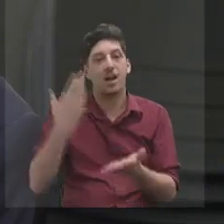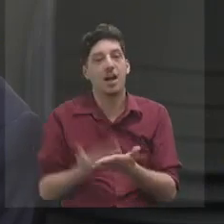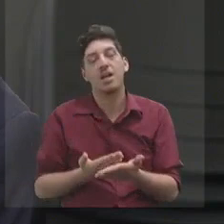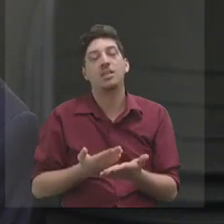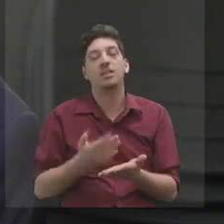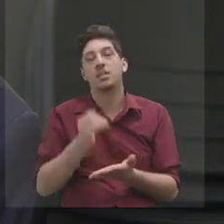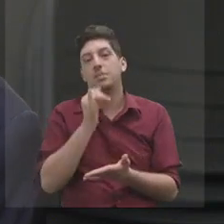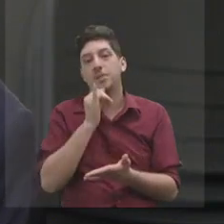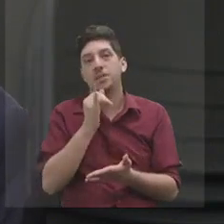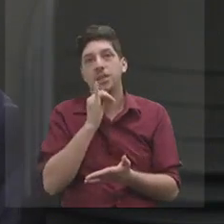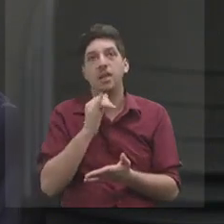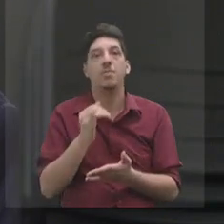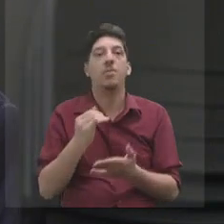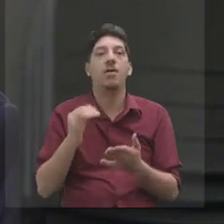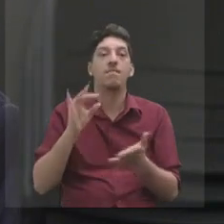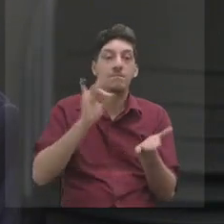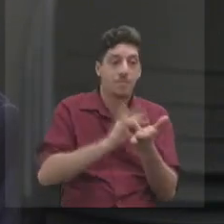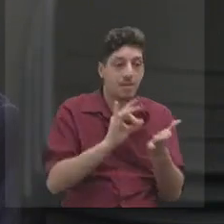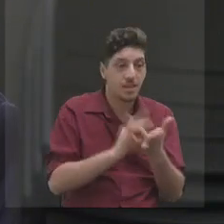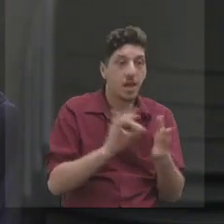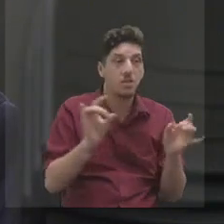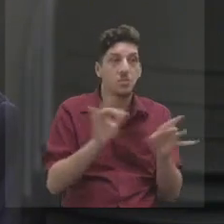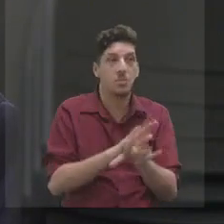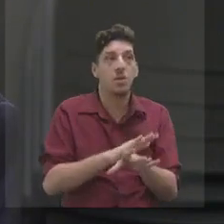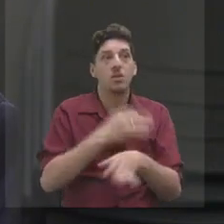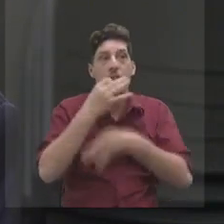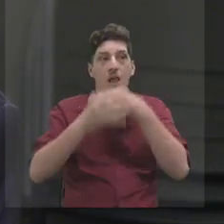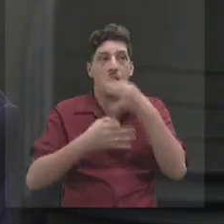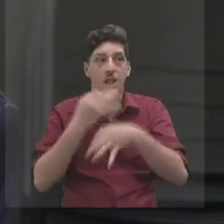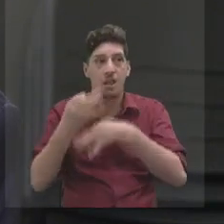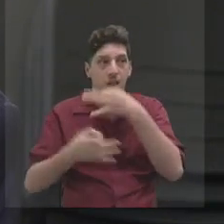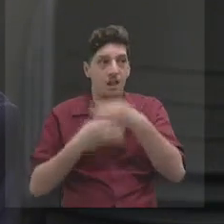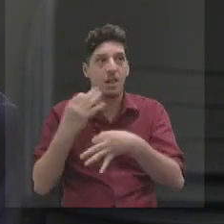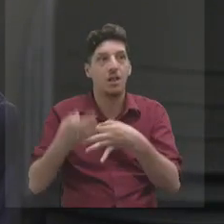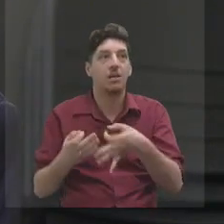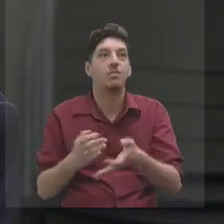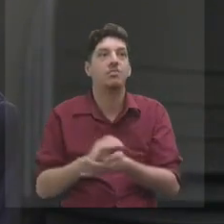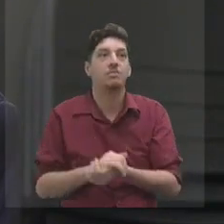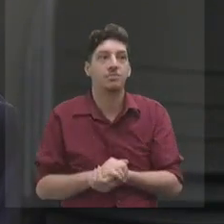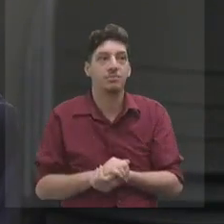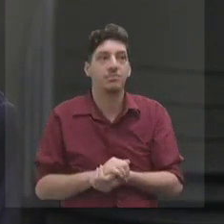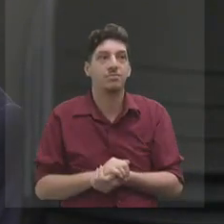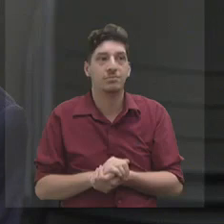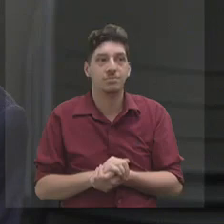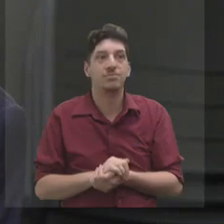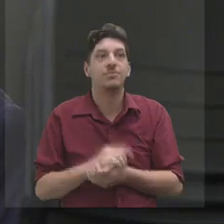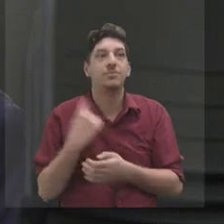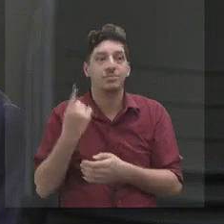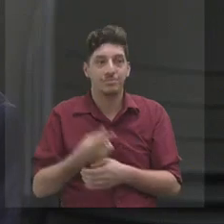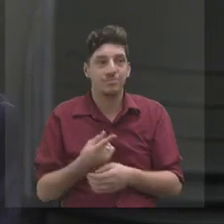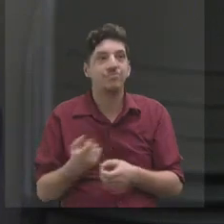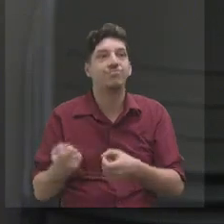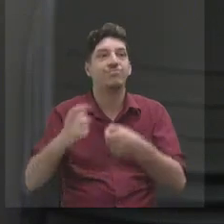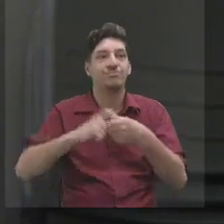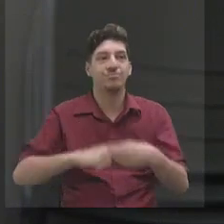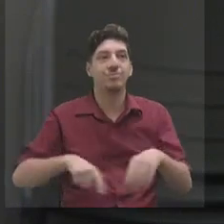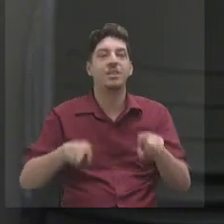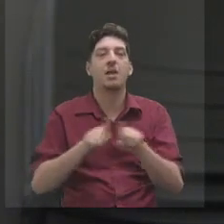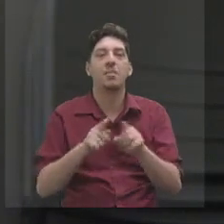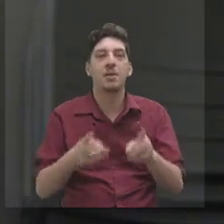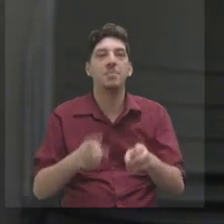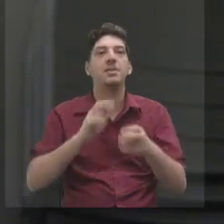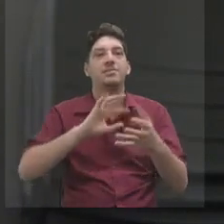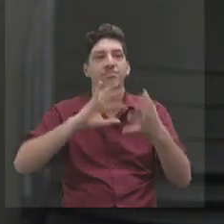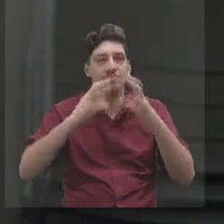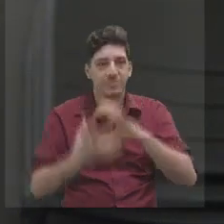quantos fatos não há argumentos os fatos é que nós estamos recuperando e vendo recuperar a